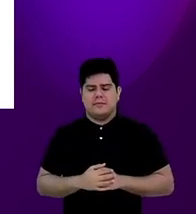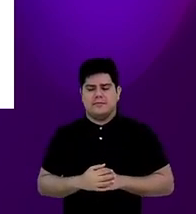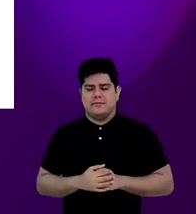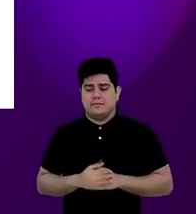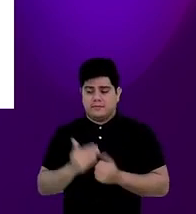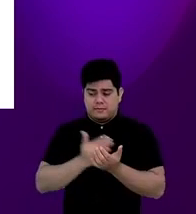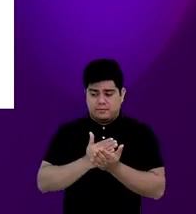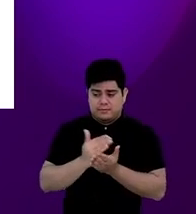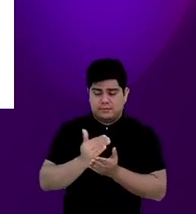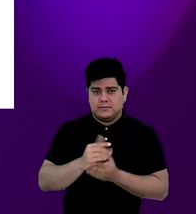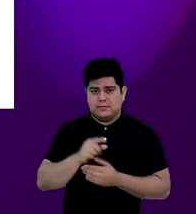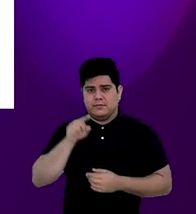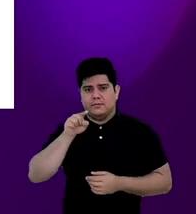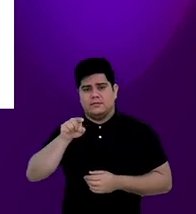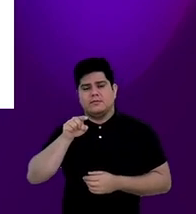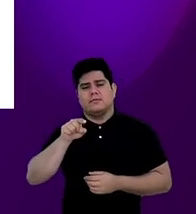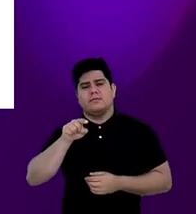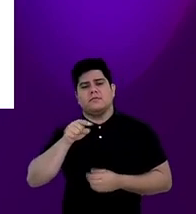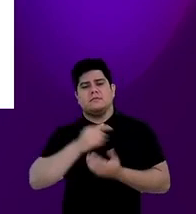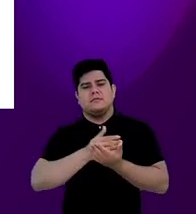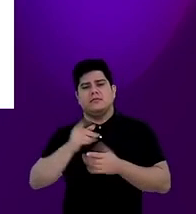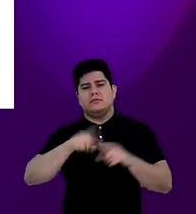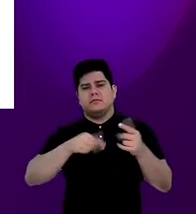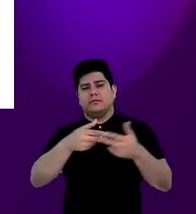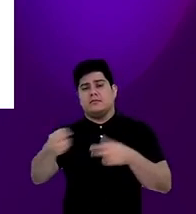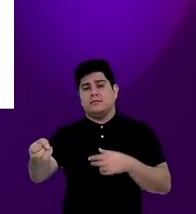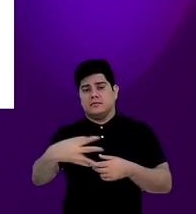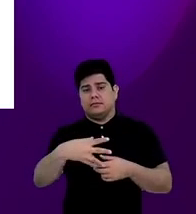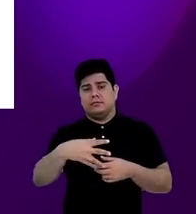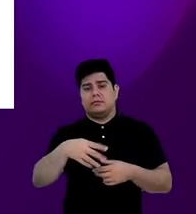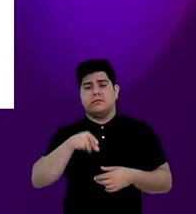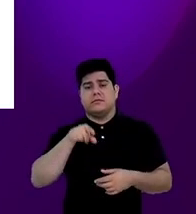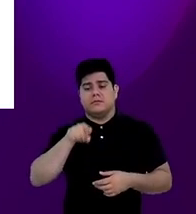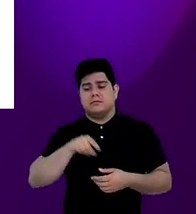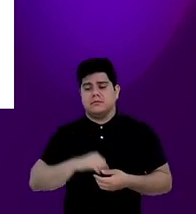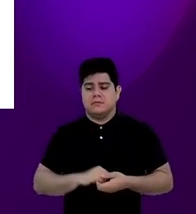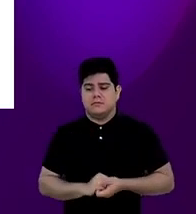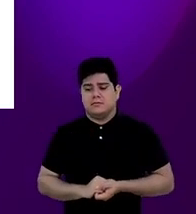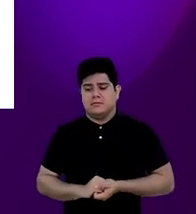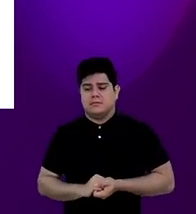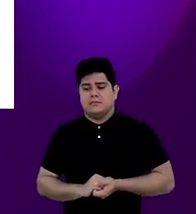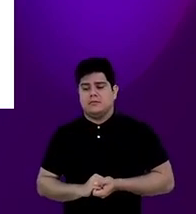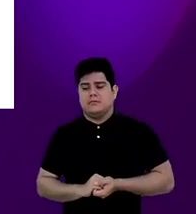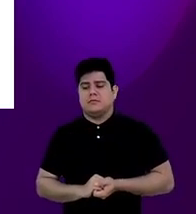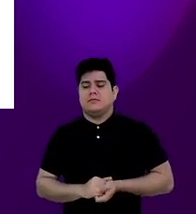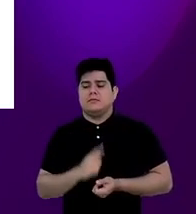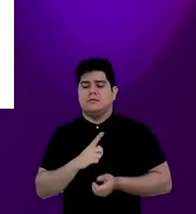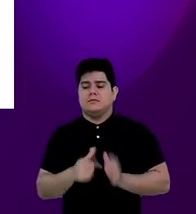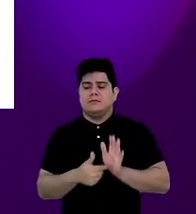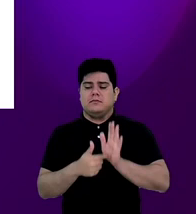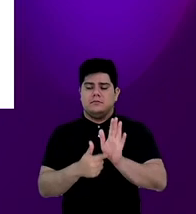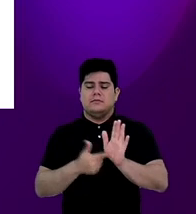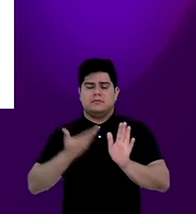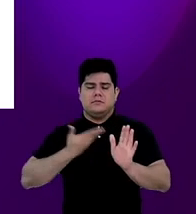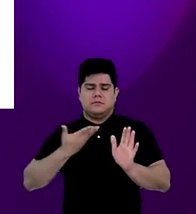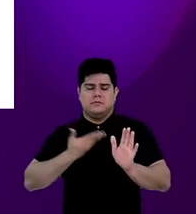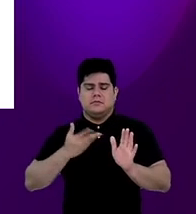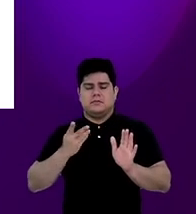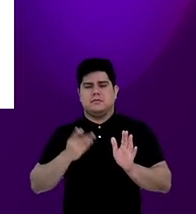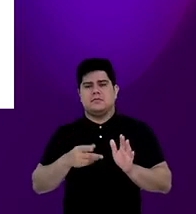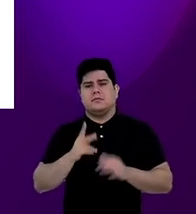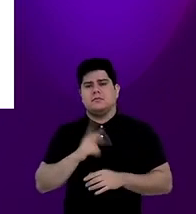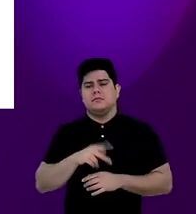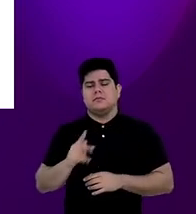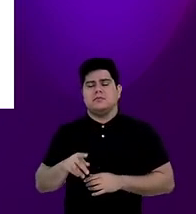inicial desse produto novo, anti-GPRC5D, que vai ser apresentado pela minha colega, Dr. Susan